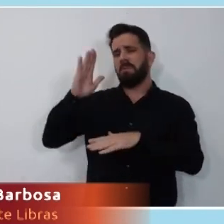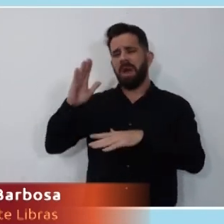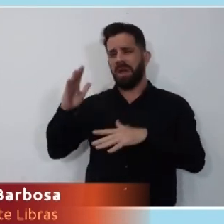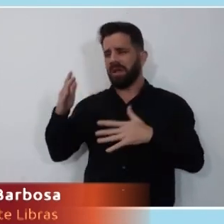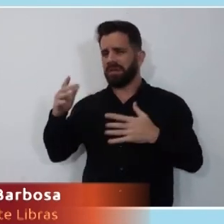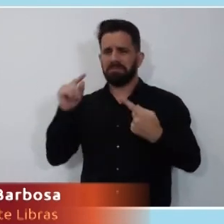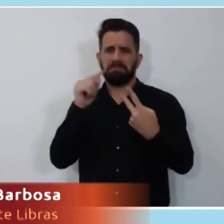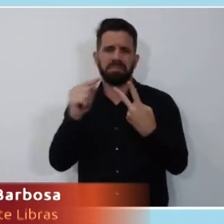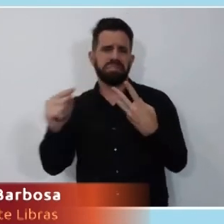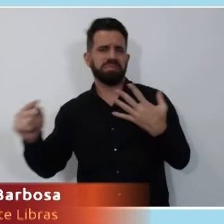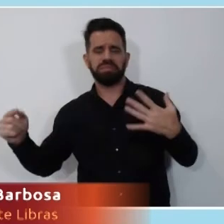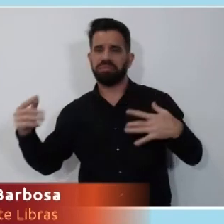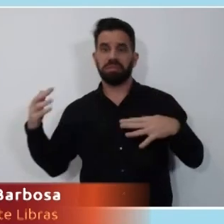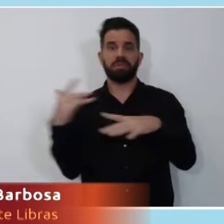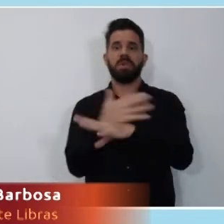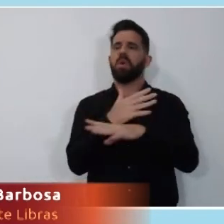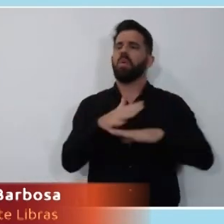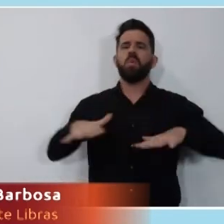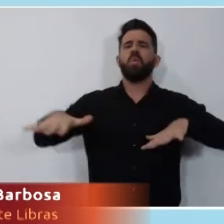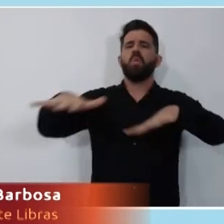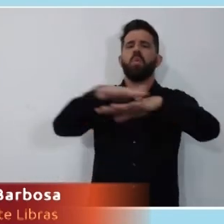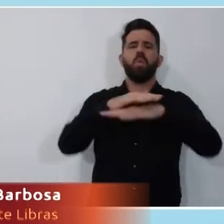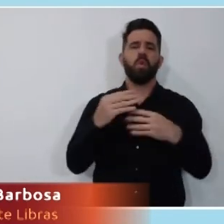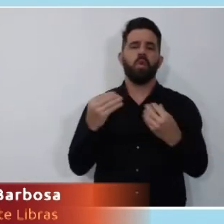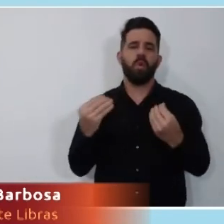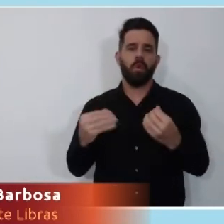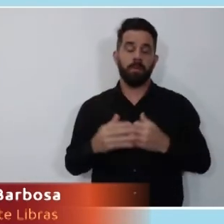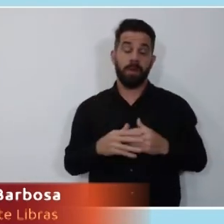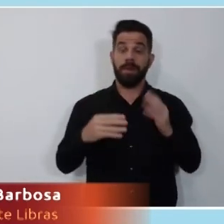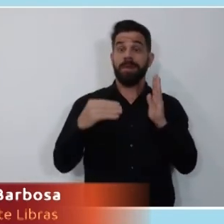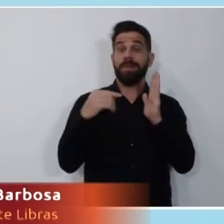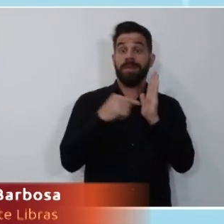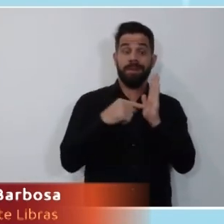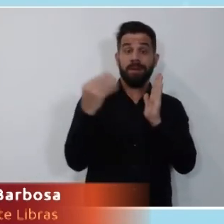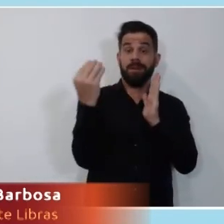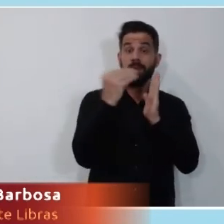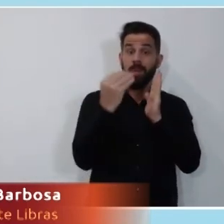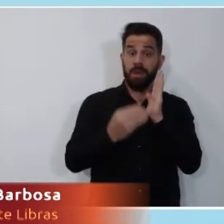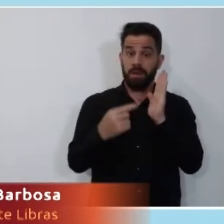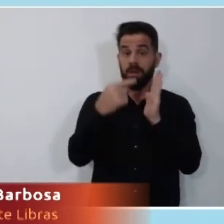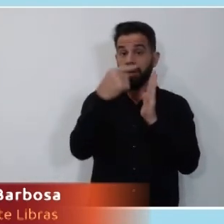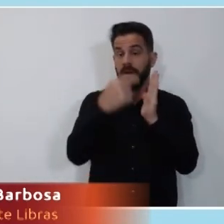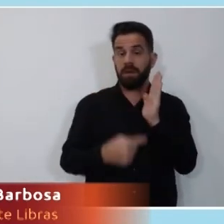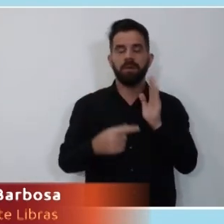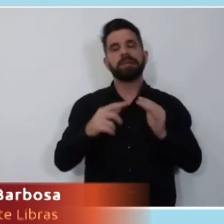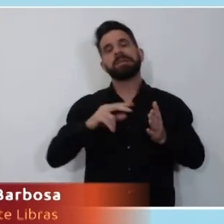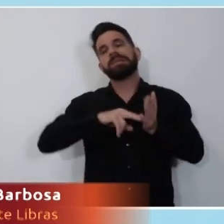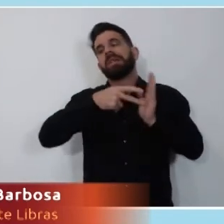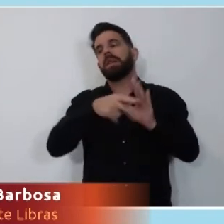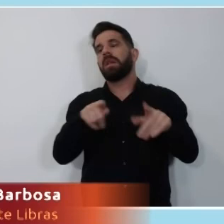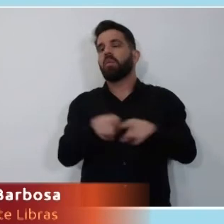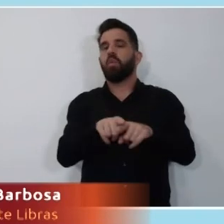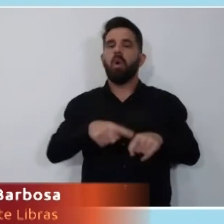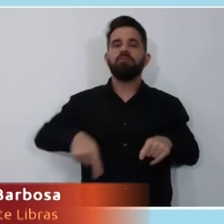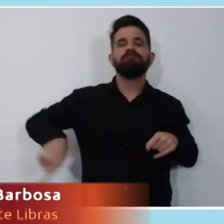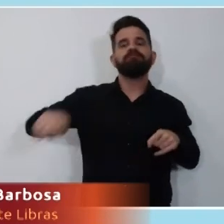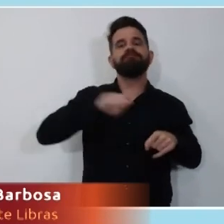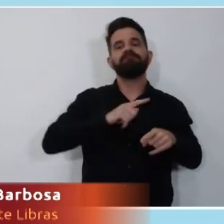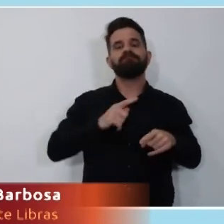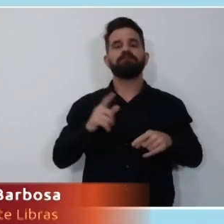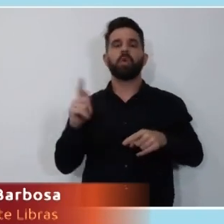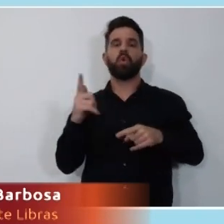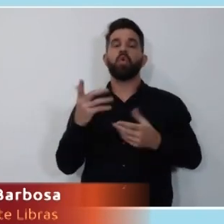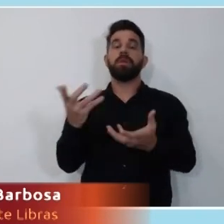a mágica de um plano, porque esse plano acaba dizendo o seguinte, é isso que essa cidade quer. Isso muda uma cidade. Vou te dar um